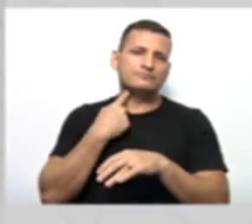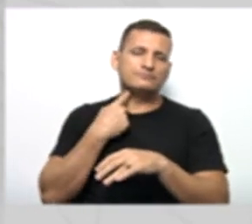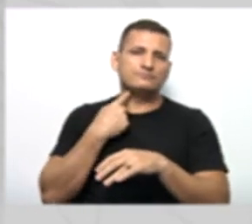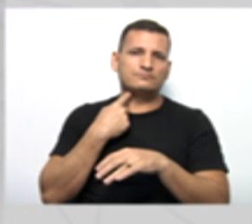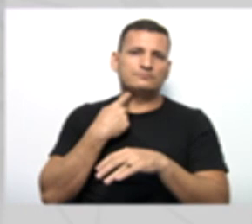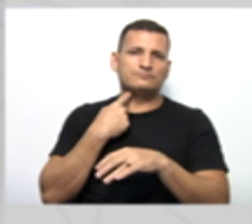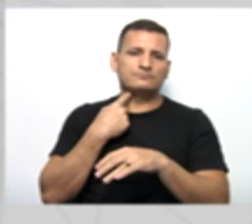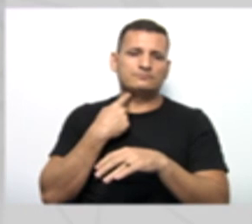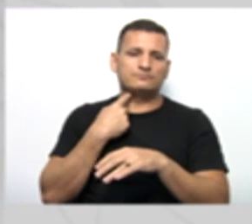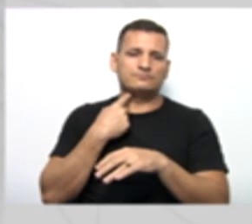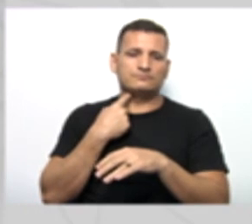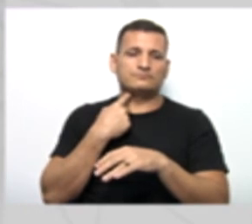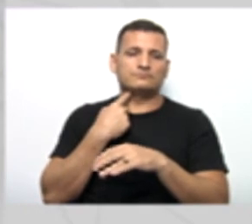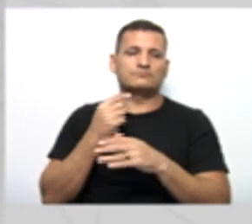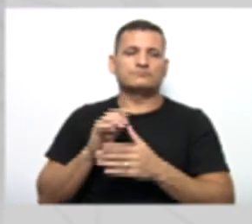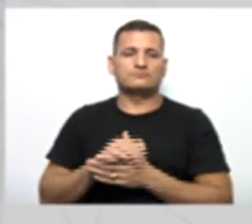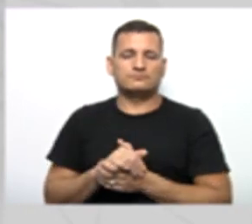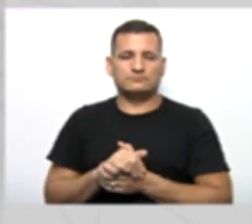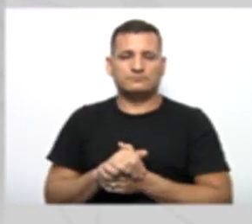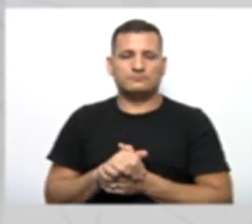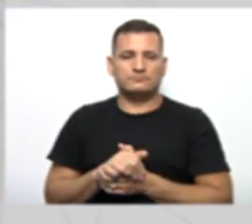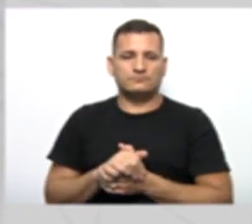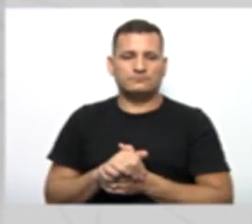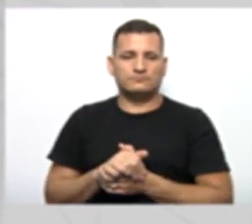sejam desenvolvidas,